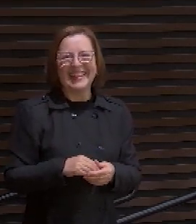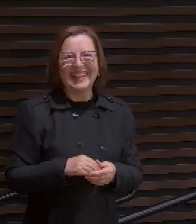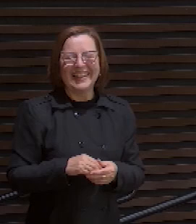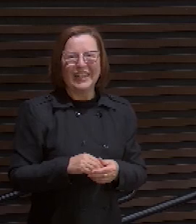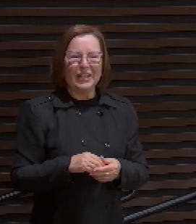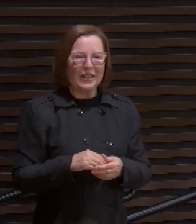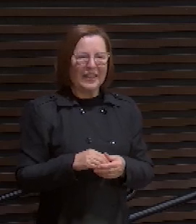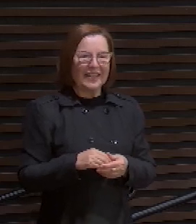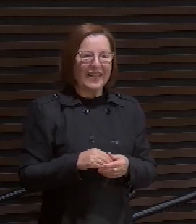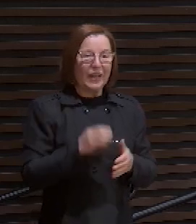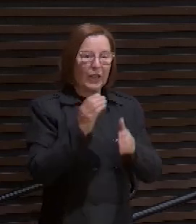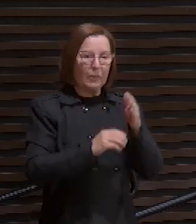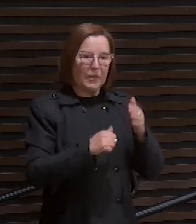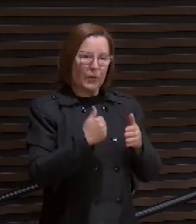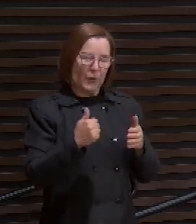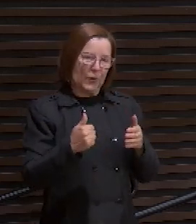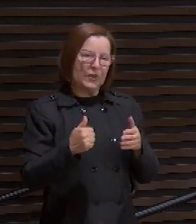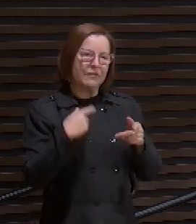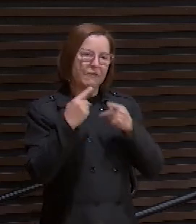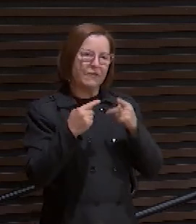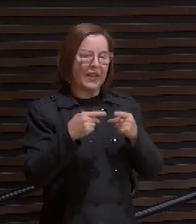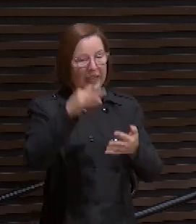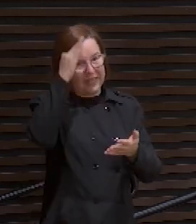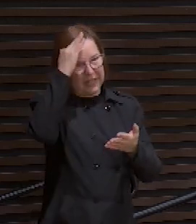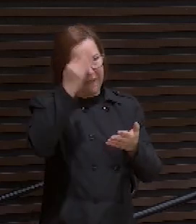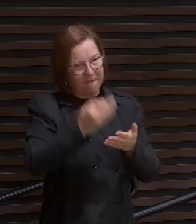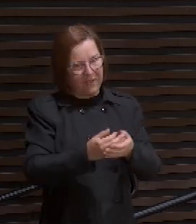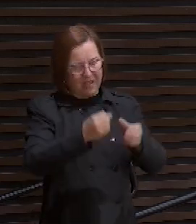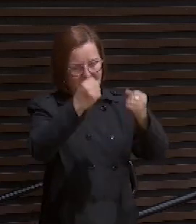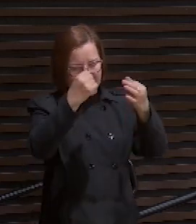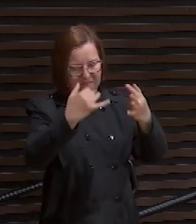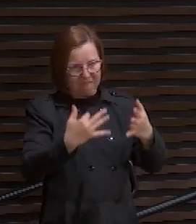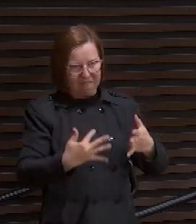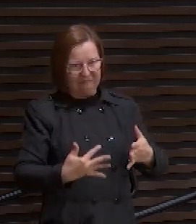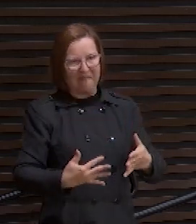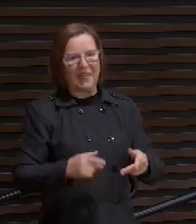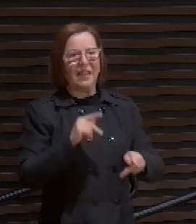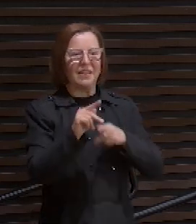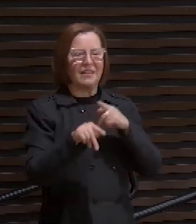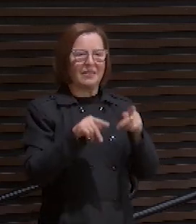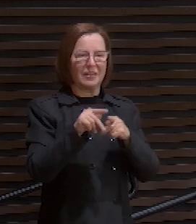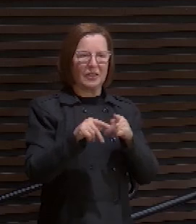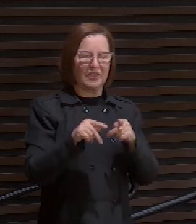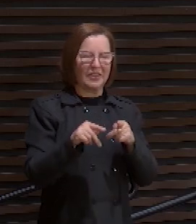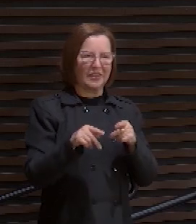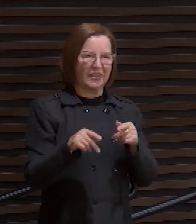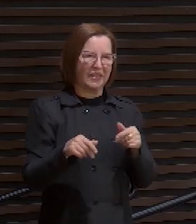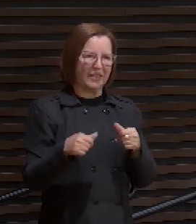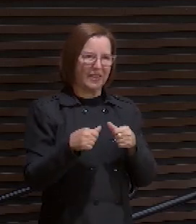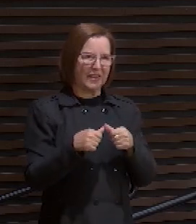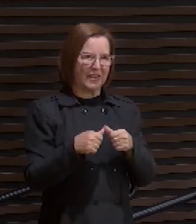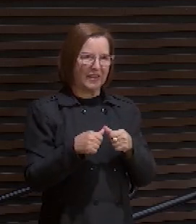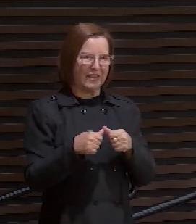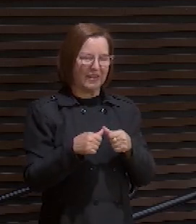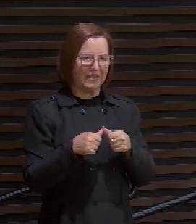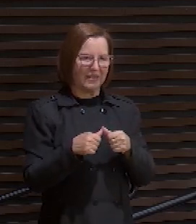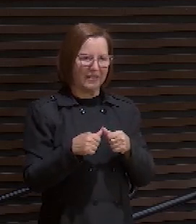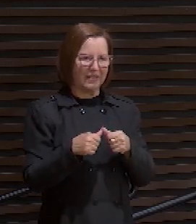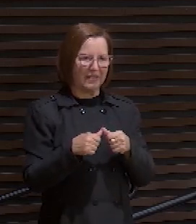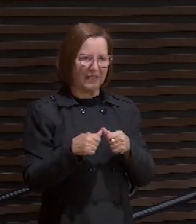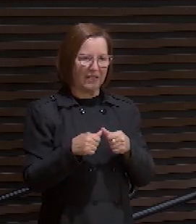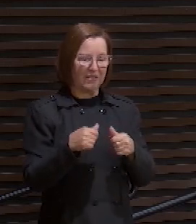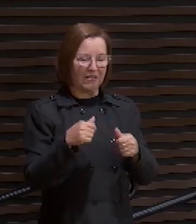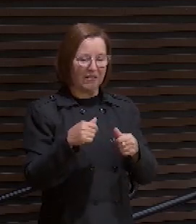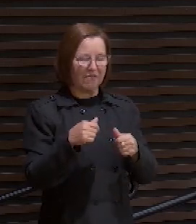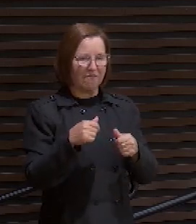começa falando sobre a fé e começa a descrever aquelas pessoas que estão na caminhada da fé.